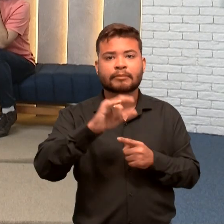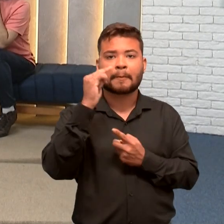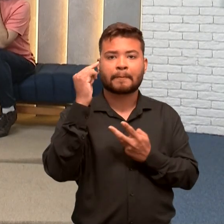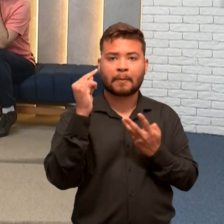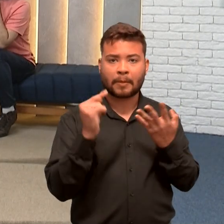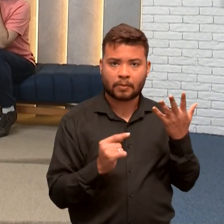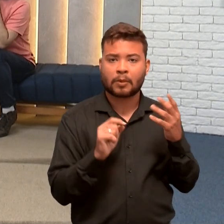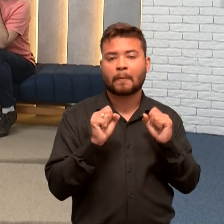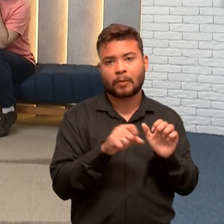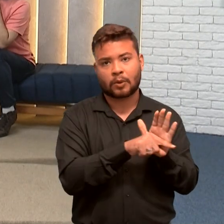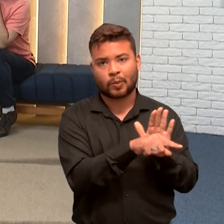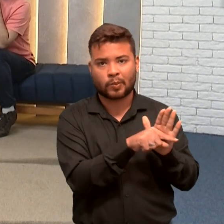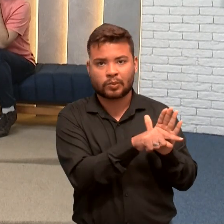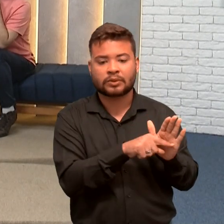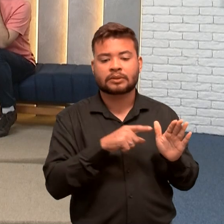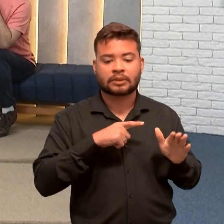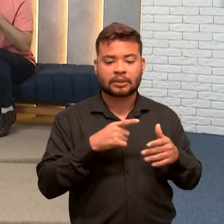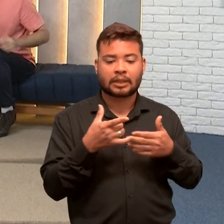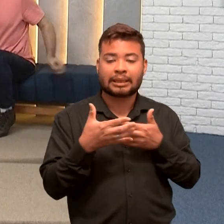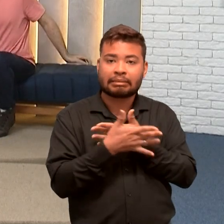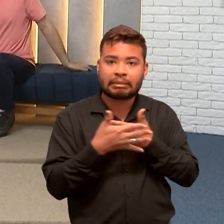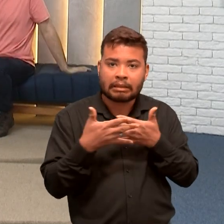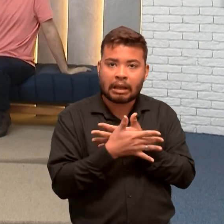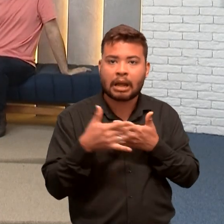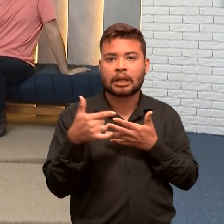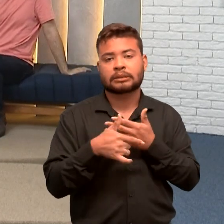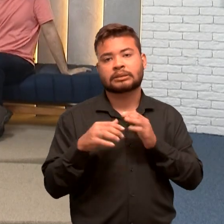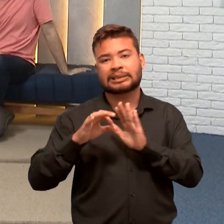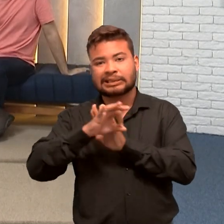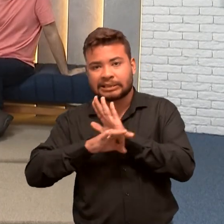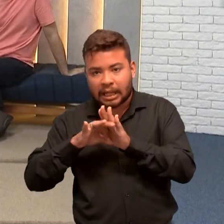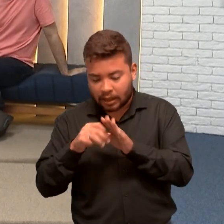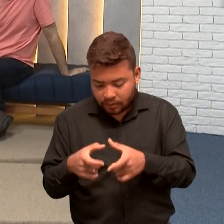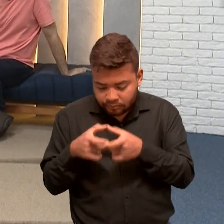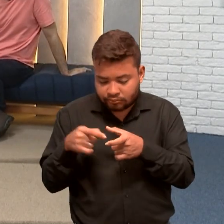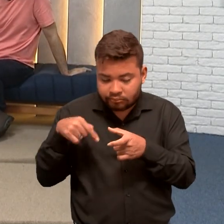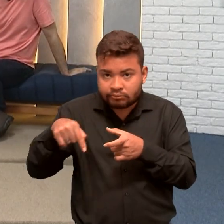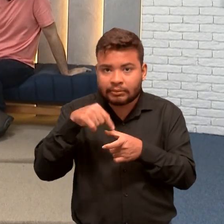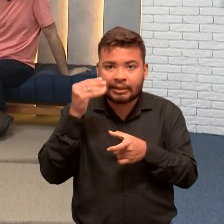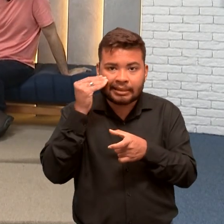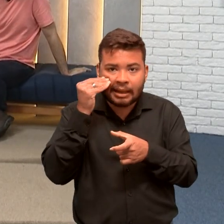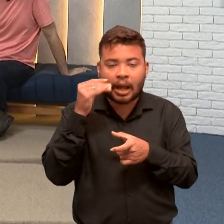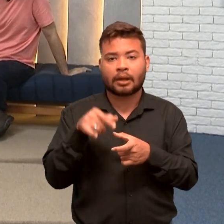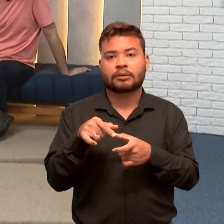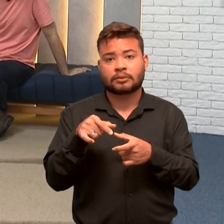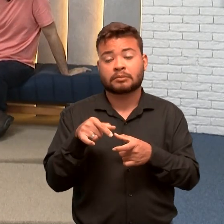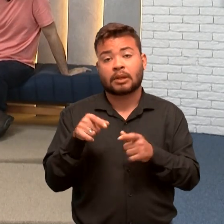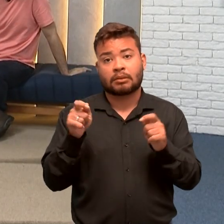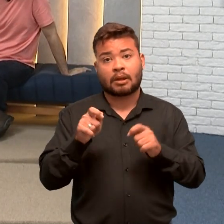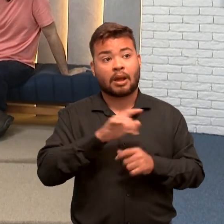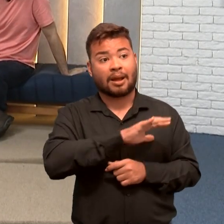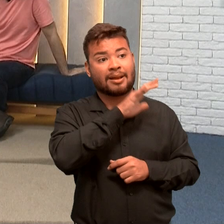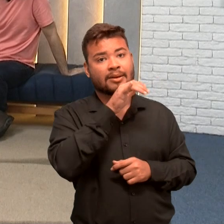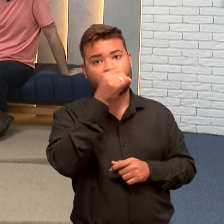pesquisas utilizando tecidos, cultura de células e uma série para substituir os